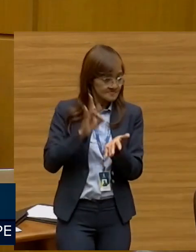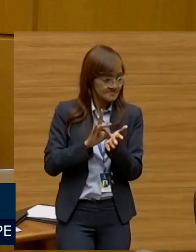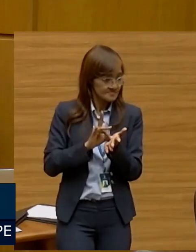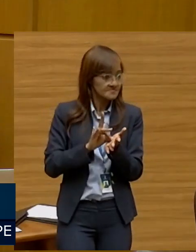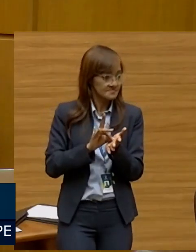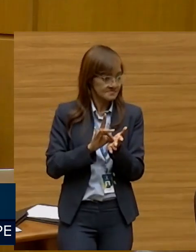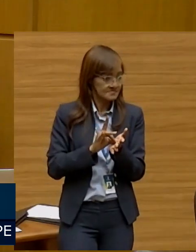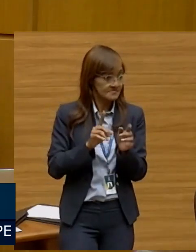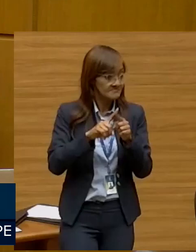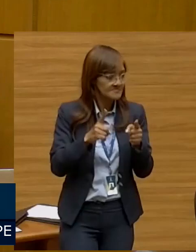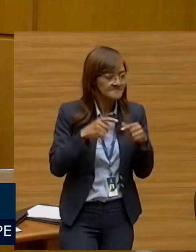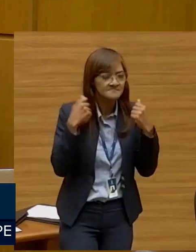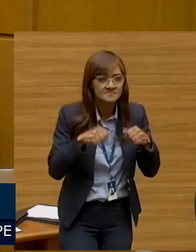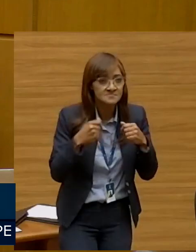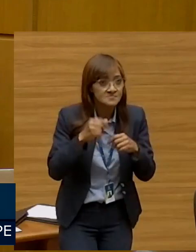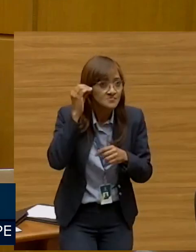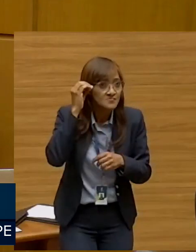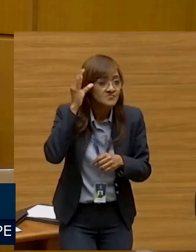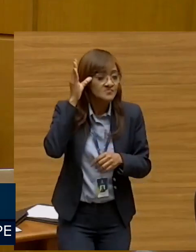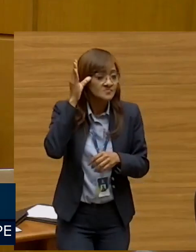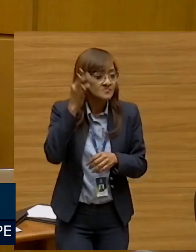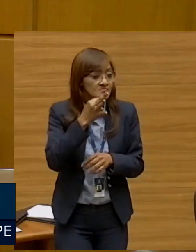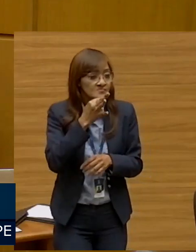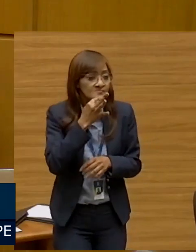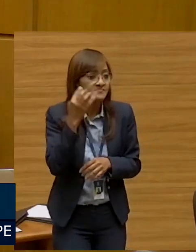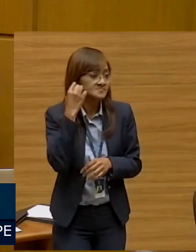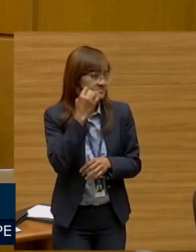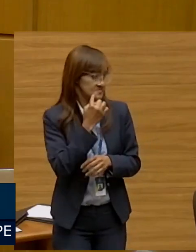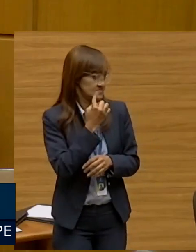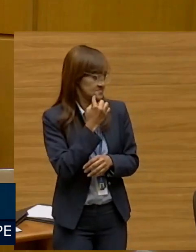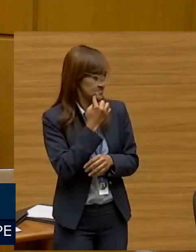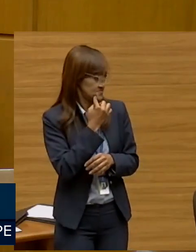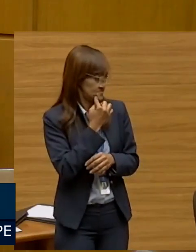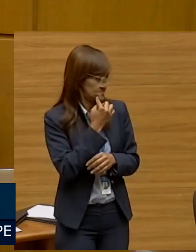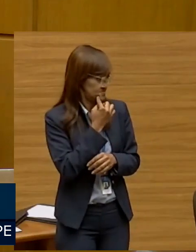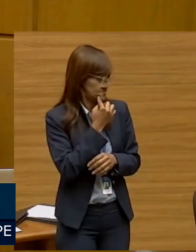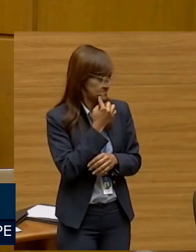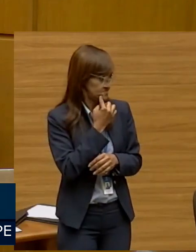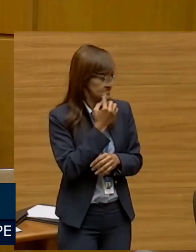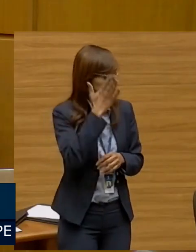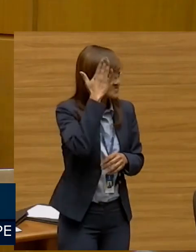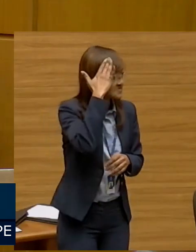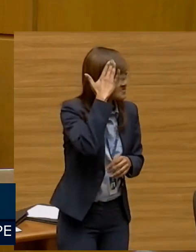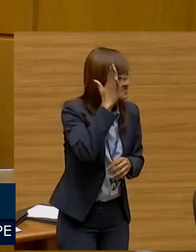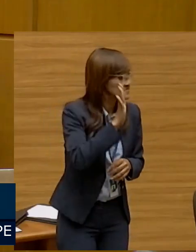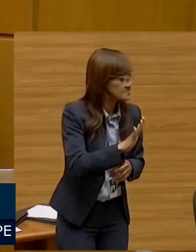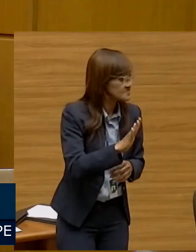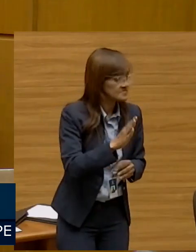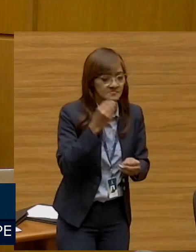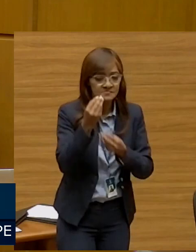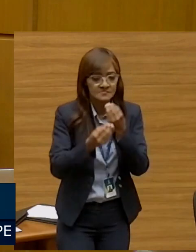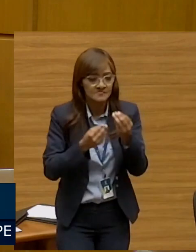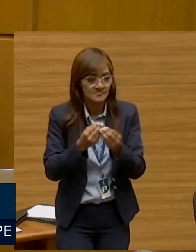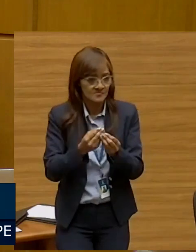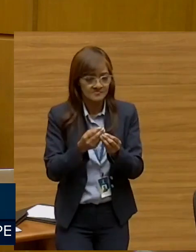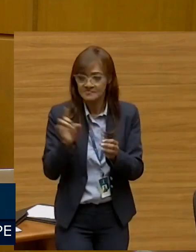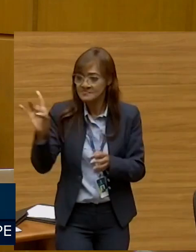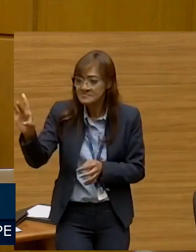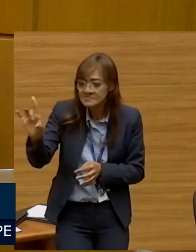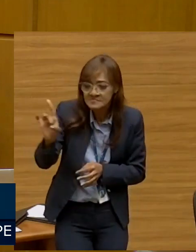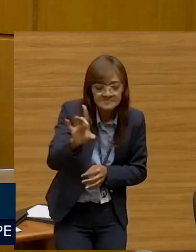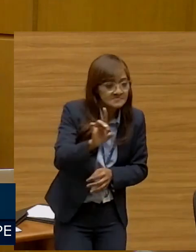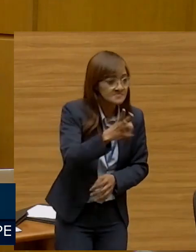necessário aprofundar o conhecimento sobre os surdos, que entendem como saúde, como eles exercem